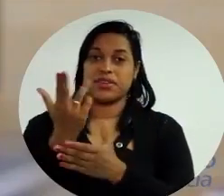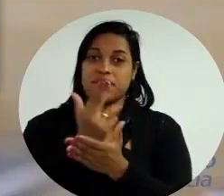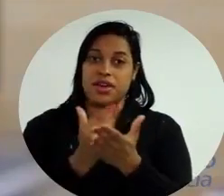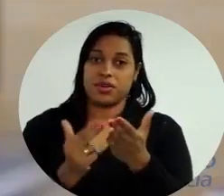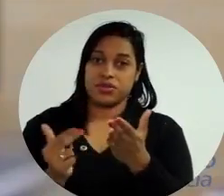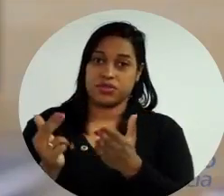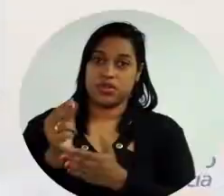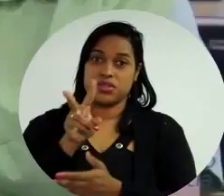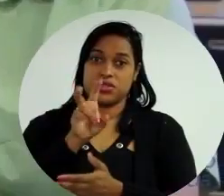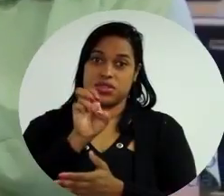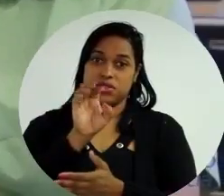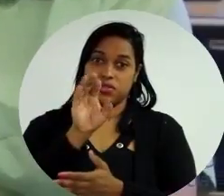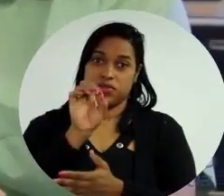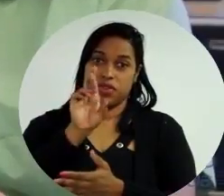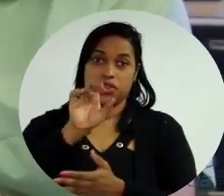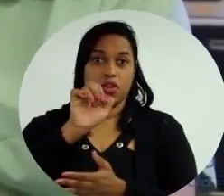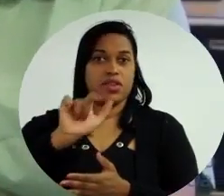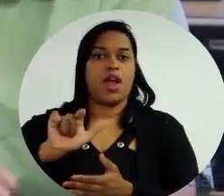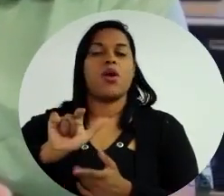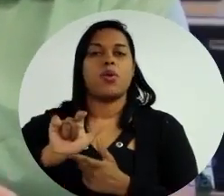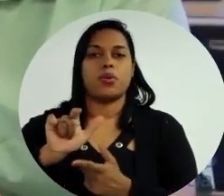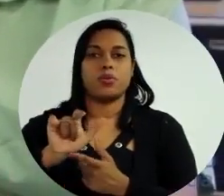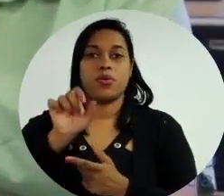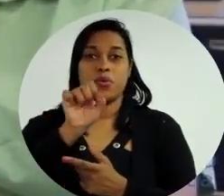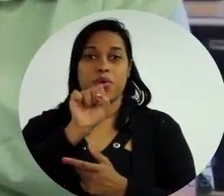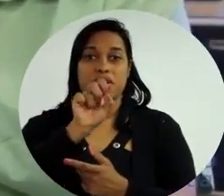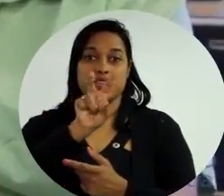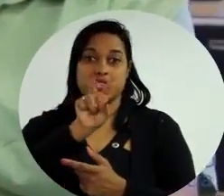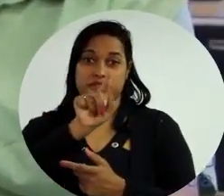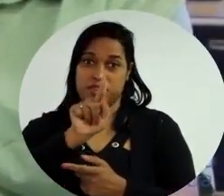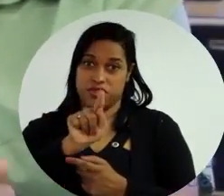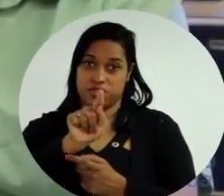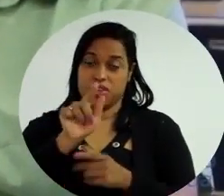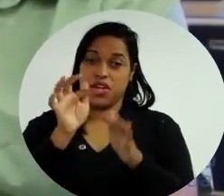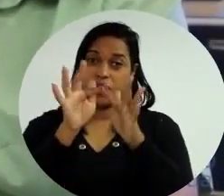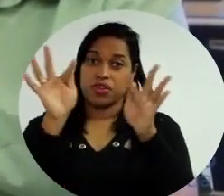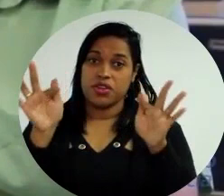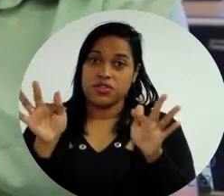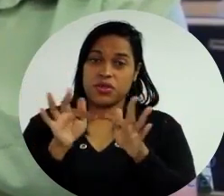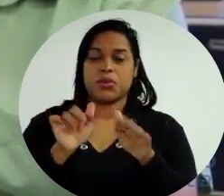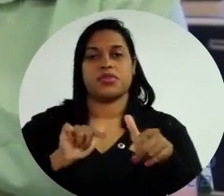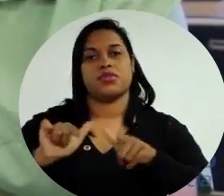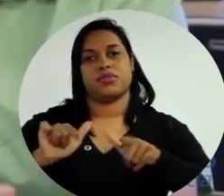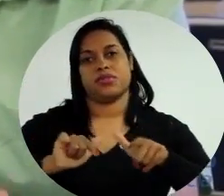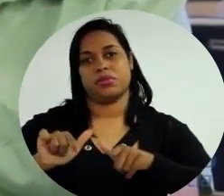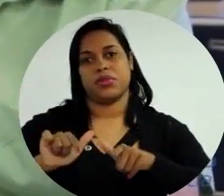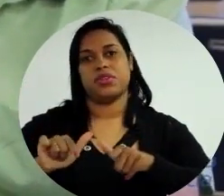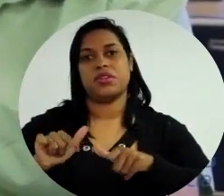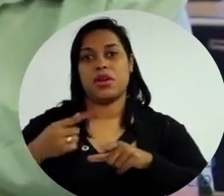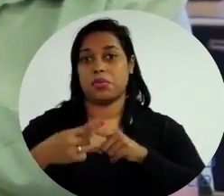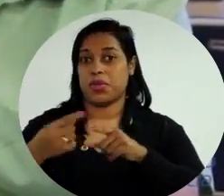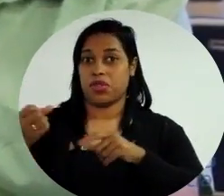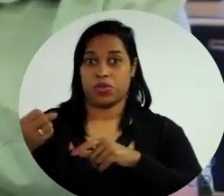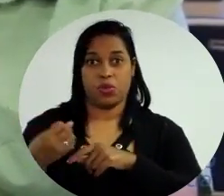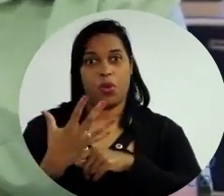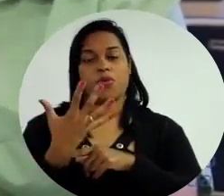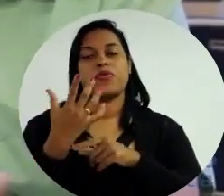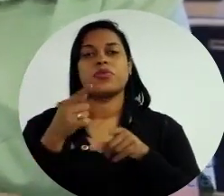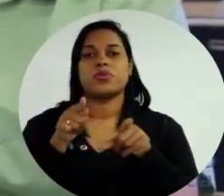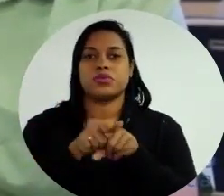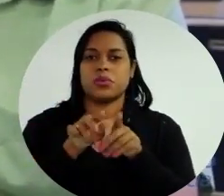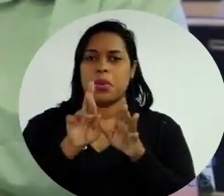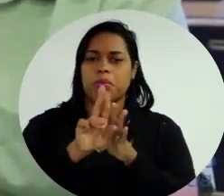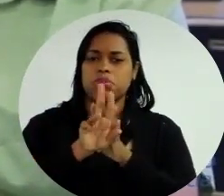desenhos vetoriais. O SVG é o nosso formato, é o formato em que vamos trabalhar. Ele é um formato moderno que